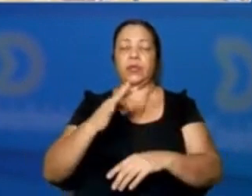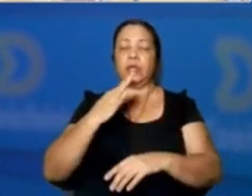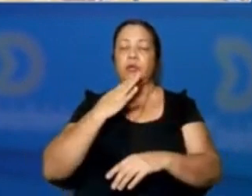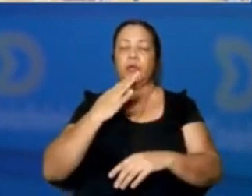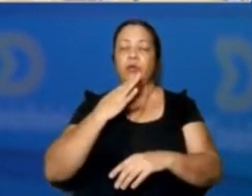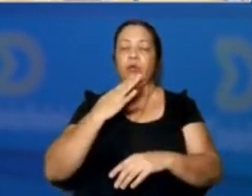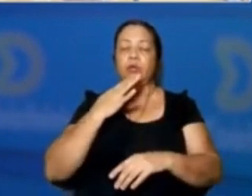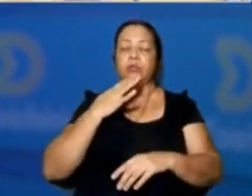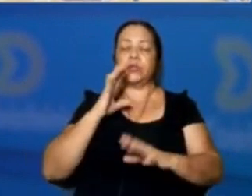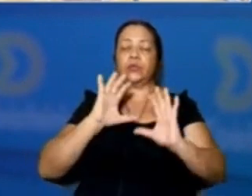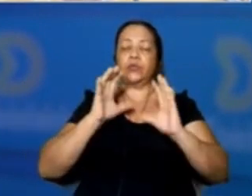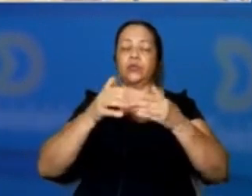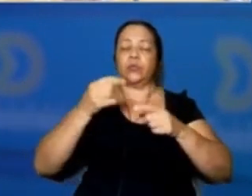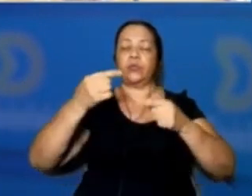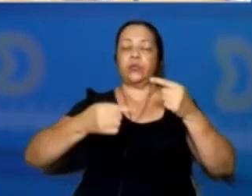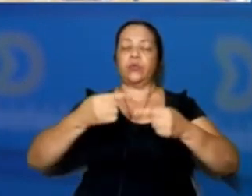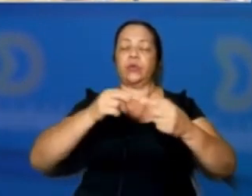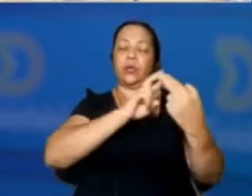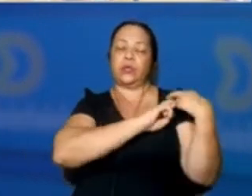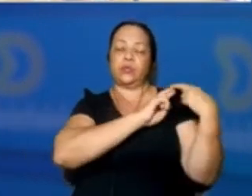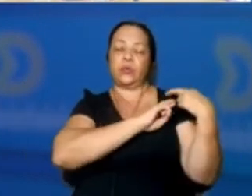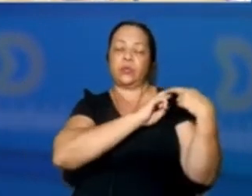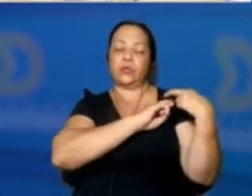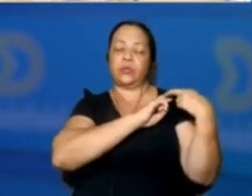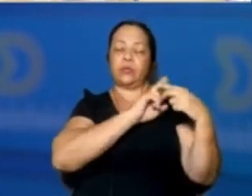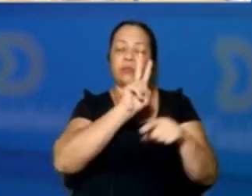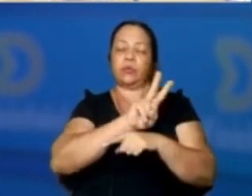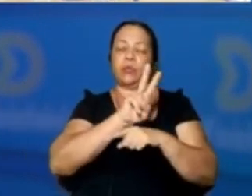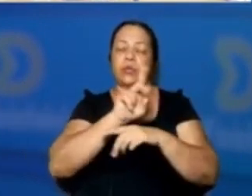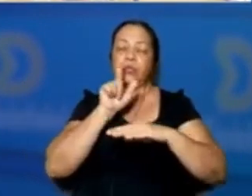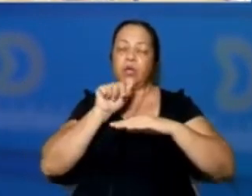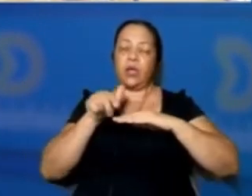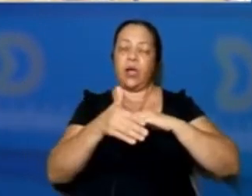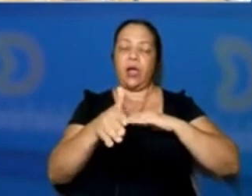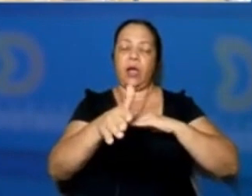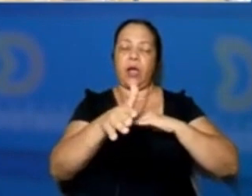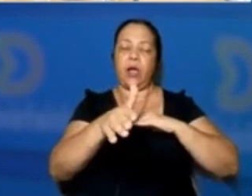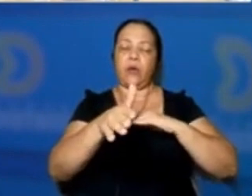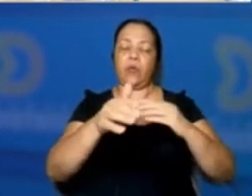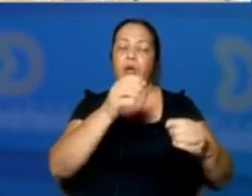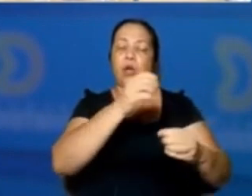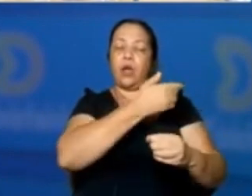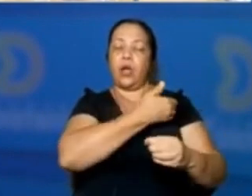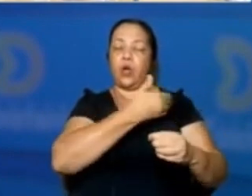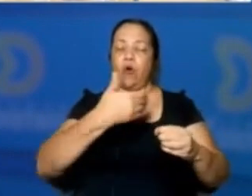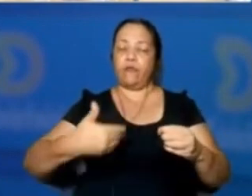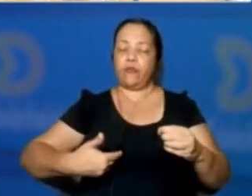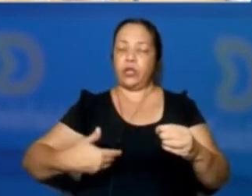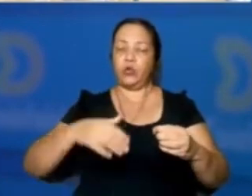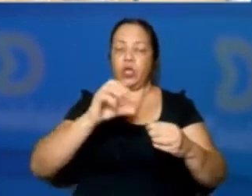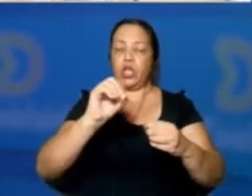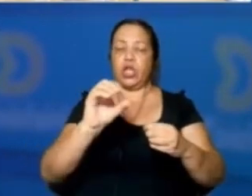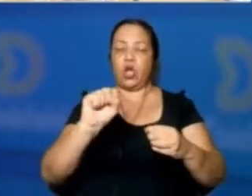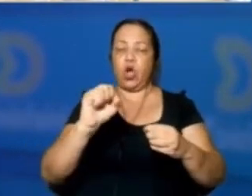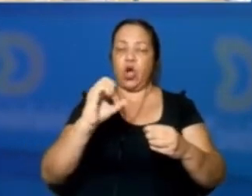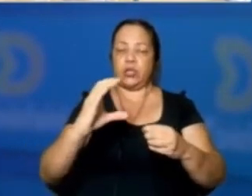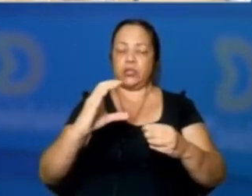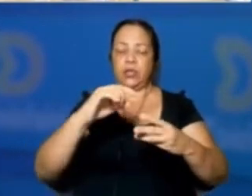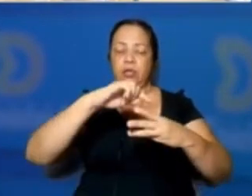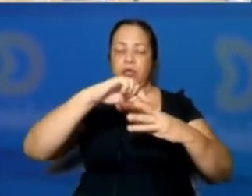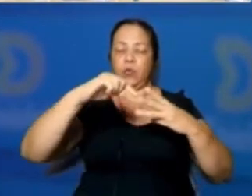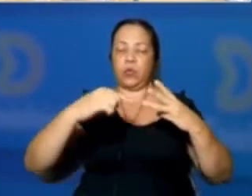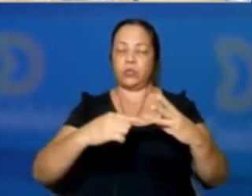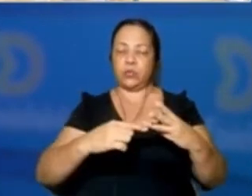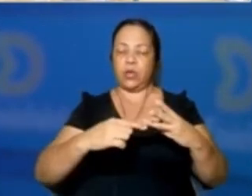das Águas, porque a composição dele tem usuários de água, o poder público e a sociedade civil. E no comitê a gente